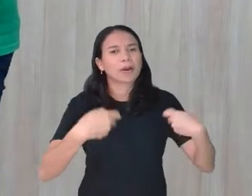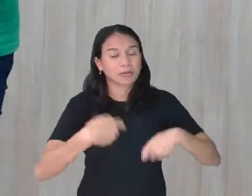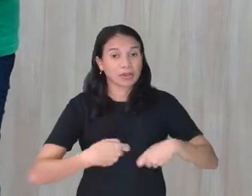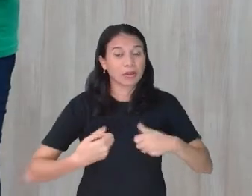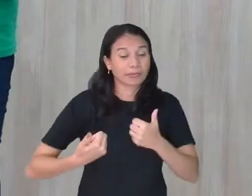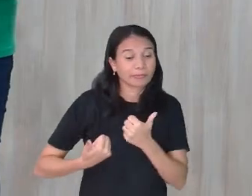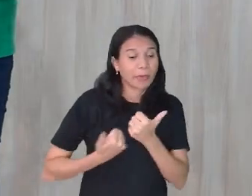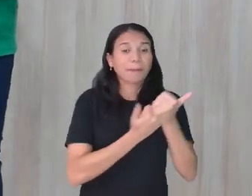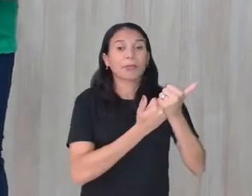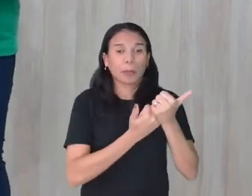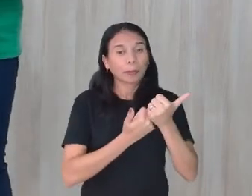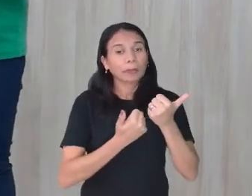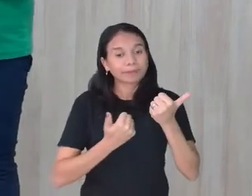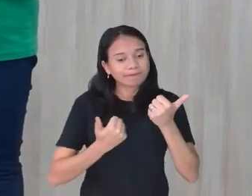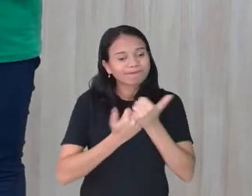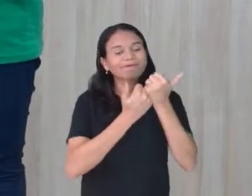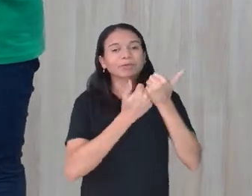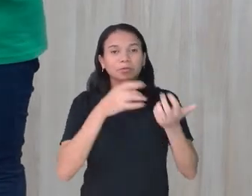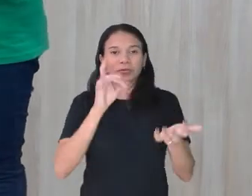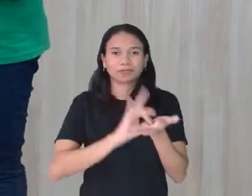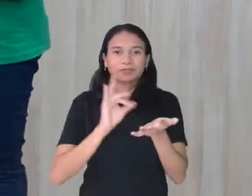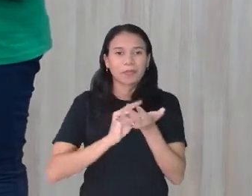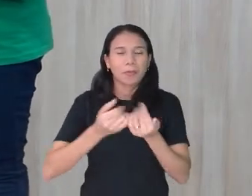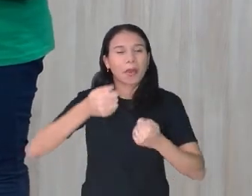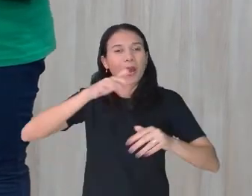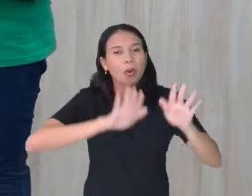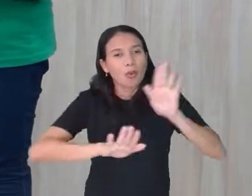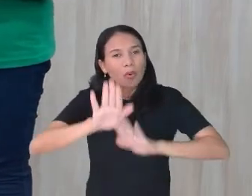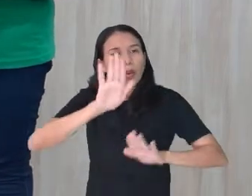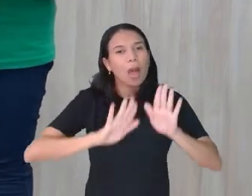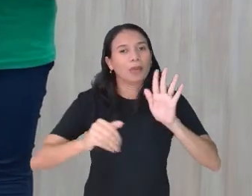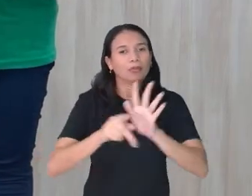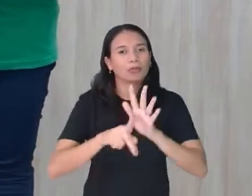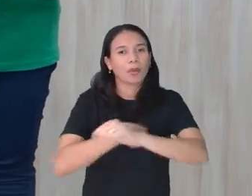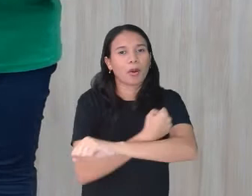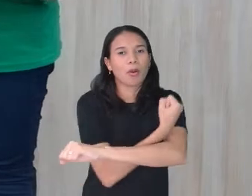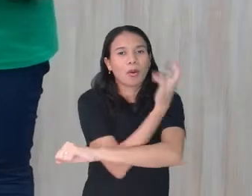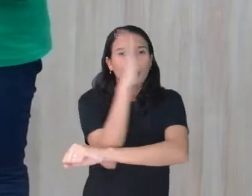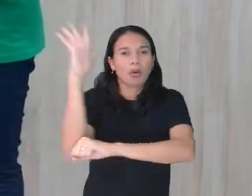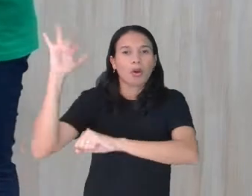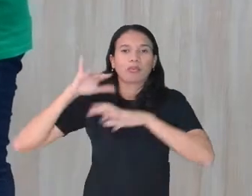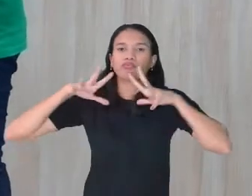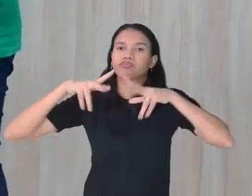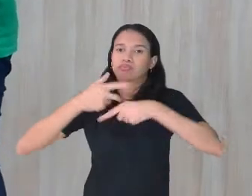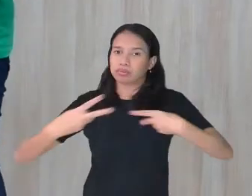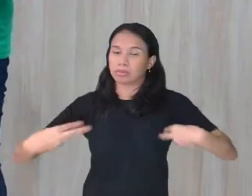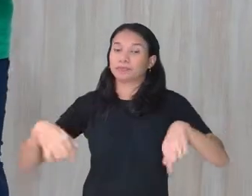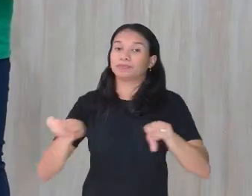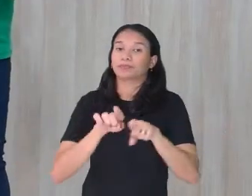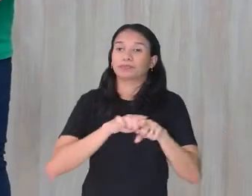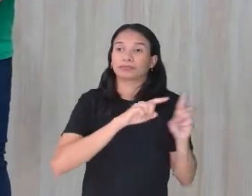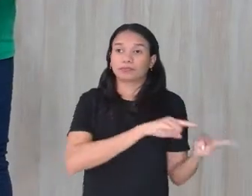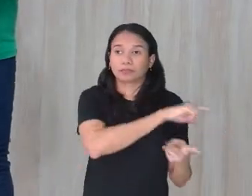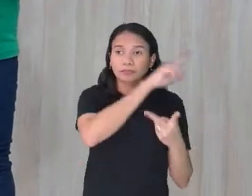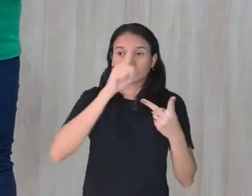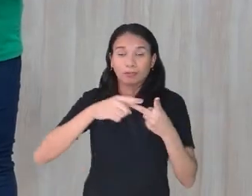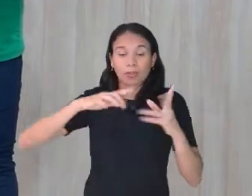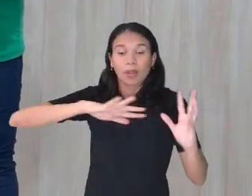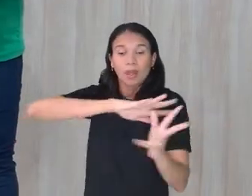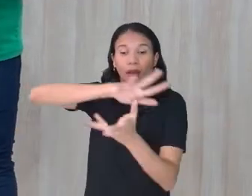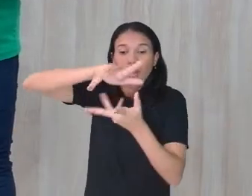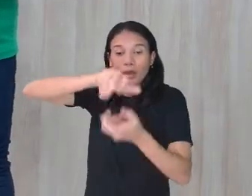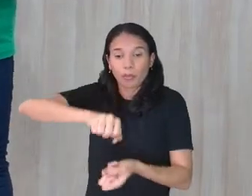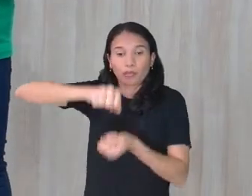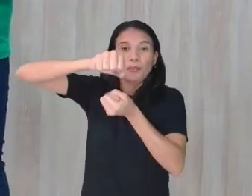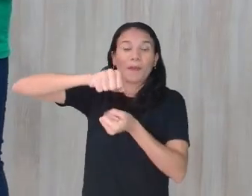precisam cooperar, né? Para a questão aí da biodiversidade. O outro, a sustentabilidade, né? De todas